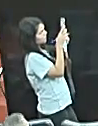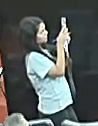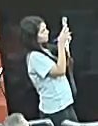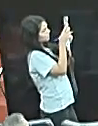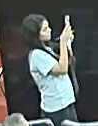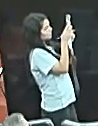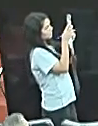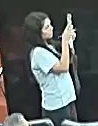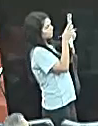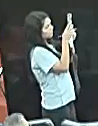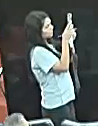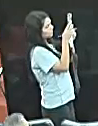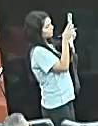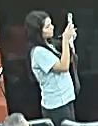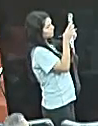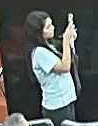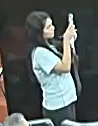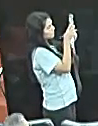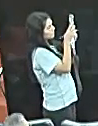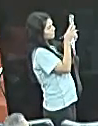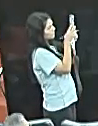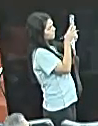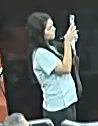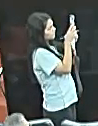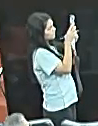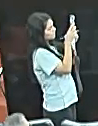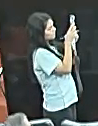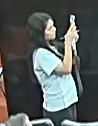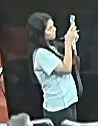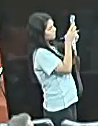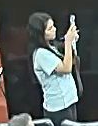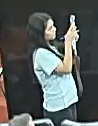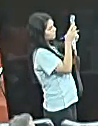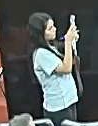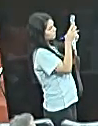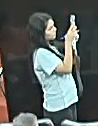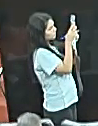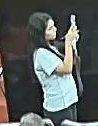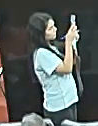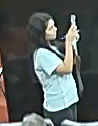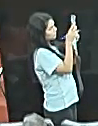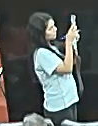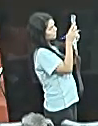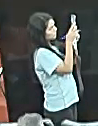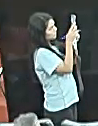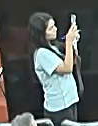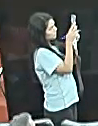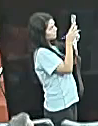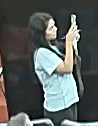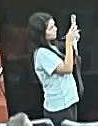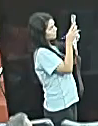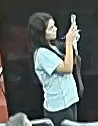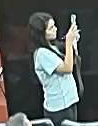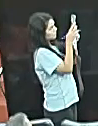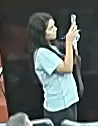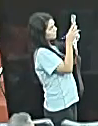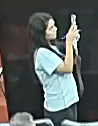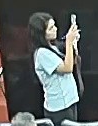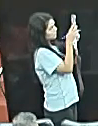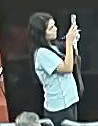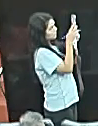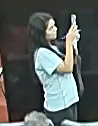nós uma legitimidade para falar sobre a nossa carreira os nossos direitos aos nossos deveres as nossas agruras do nosso